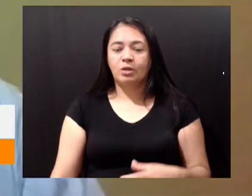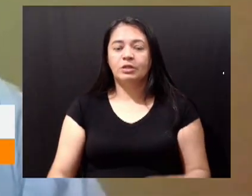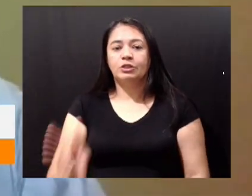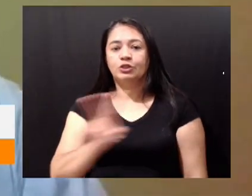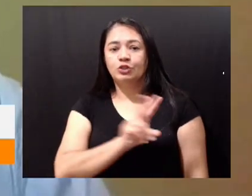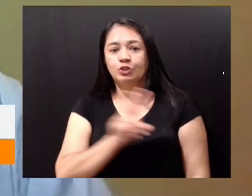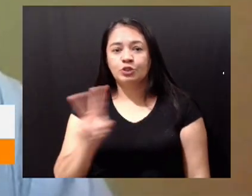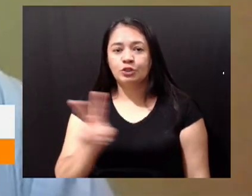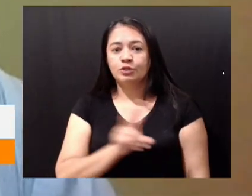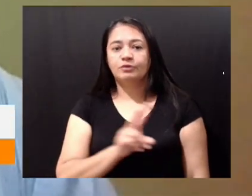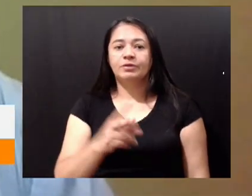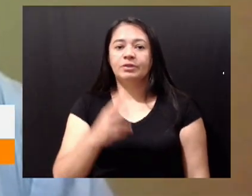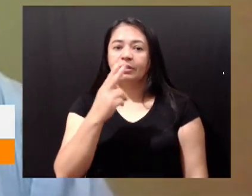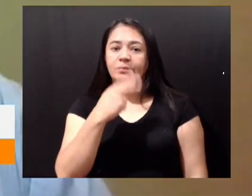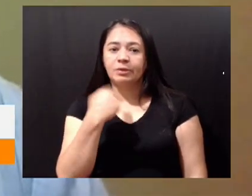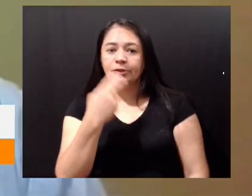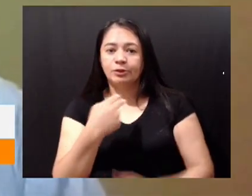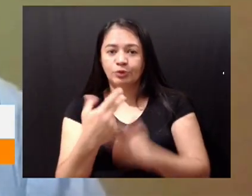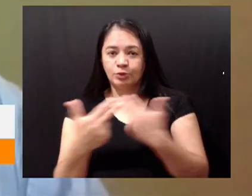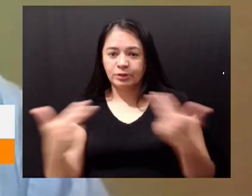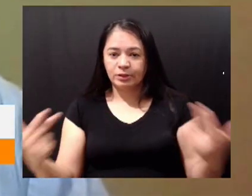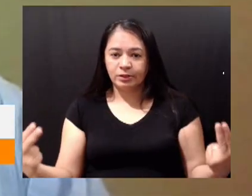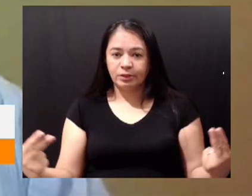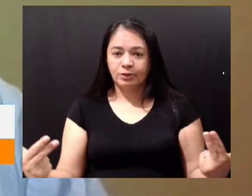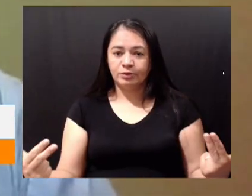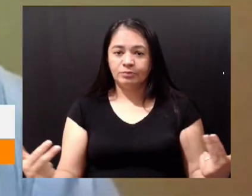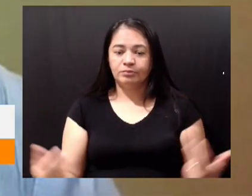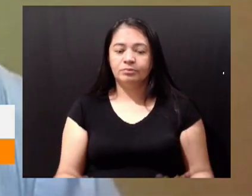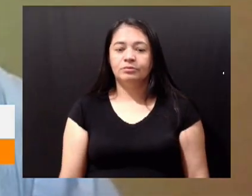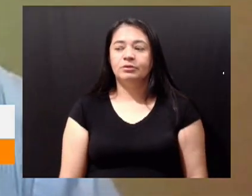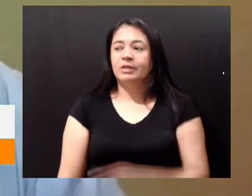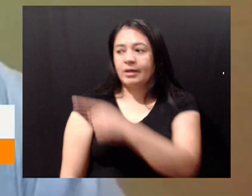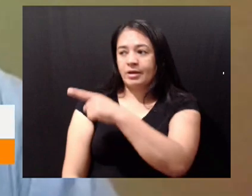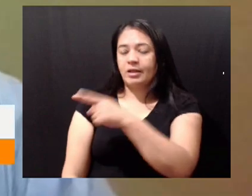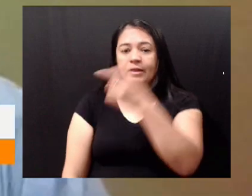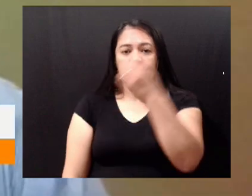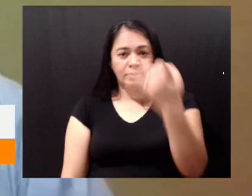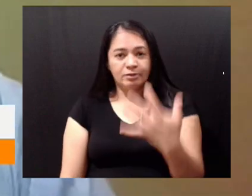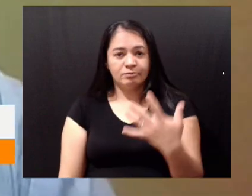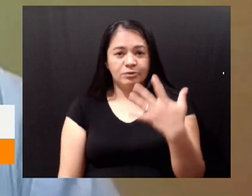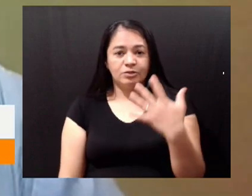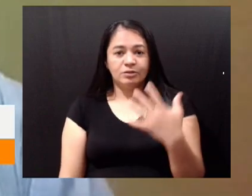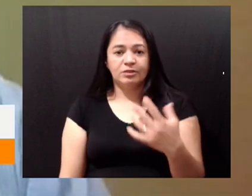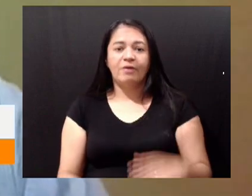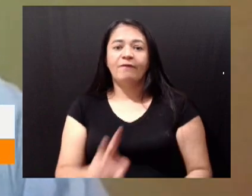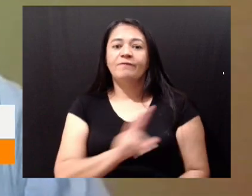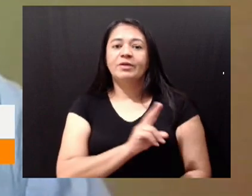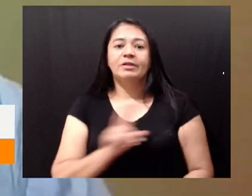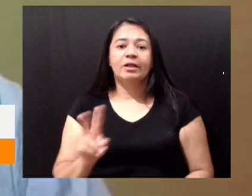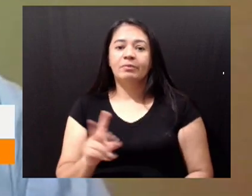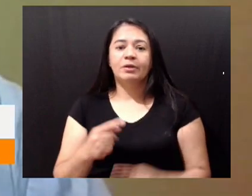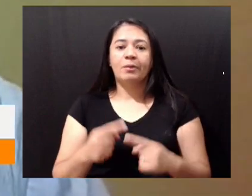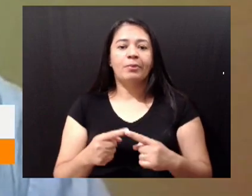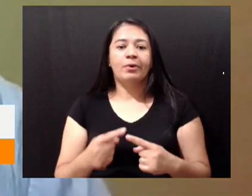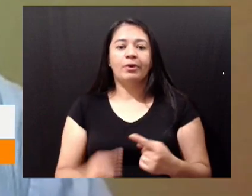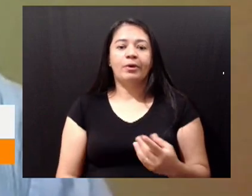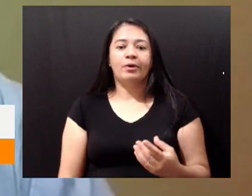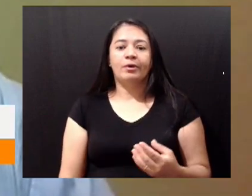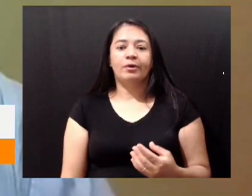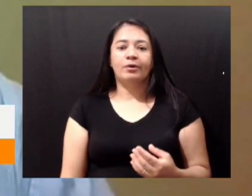nutrientes. E como disse bem a doutora, vitamina não é porque é vitamina, porque ela não é inócua,